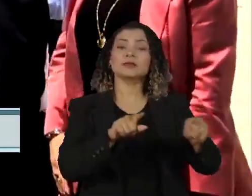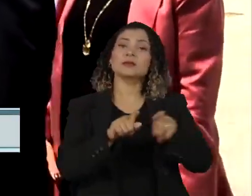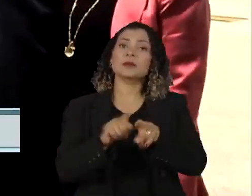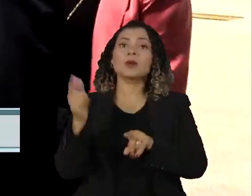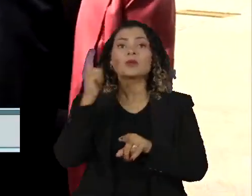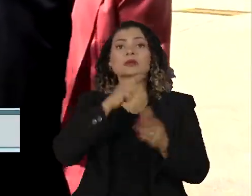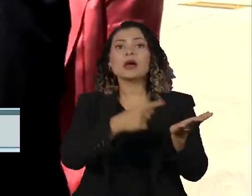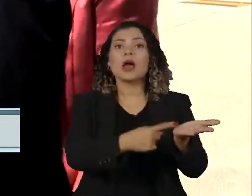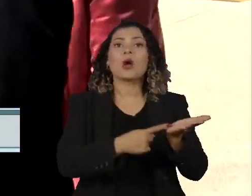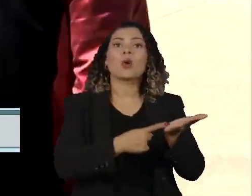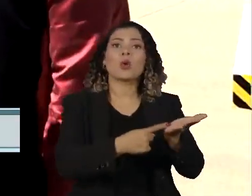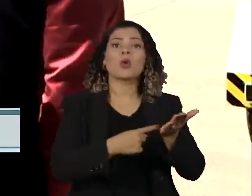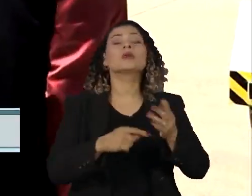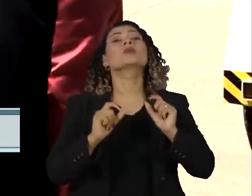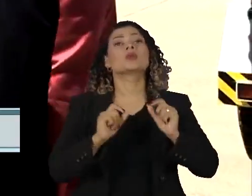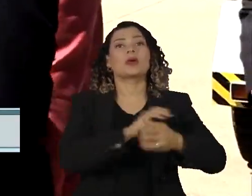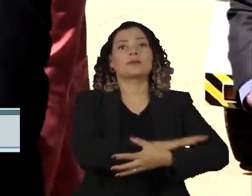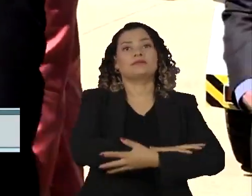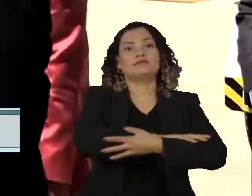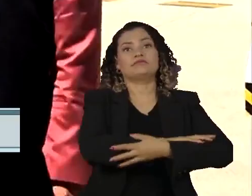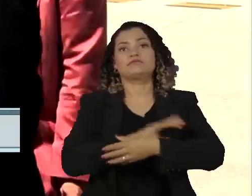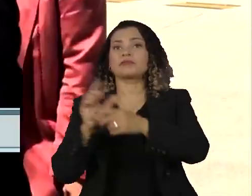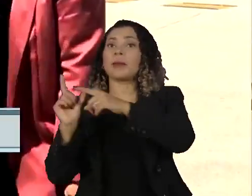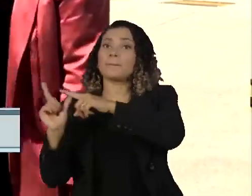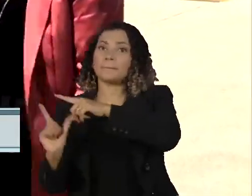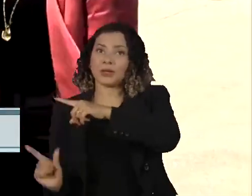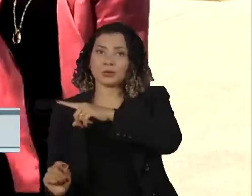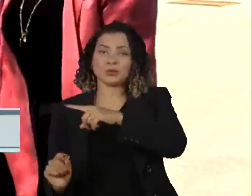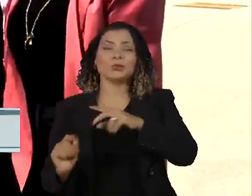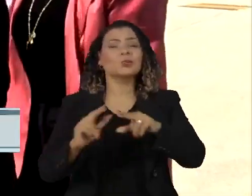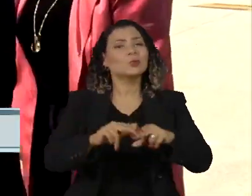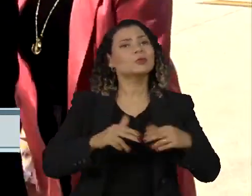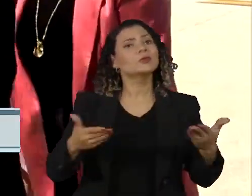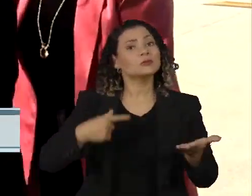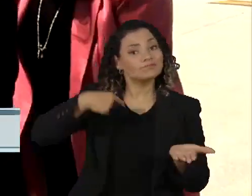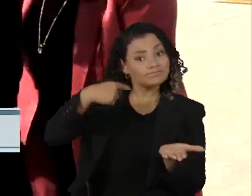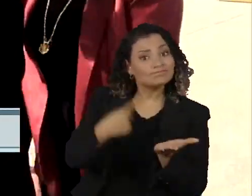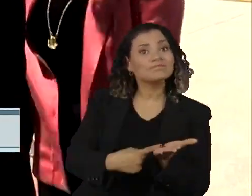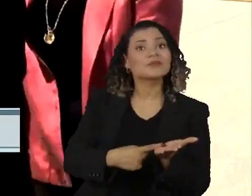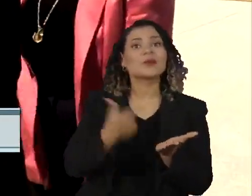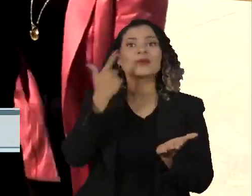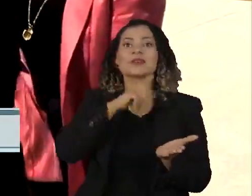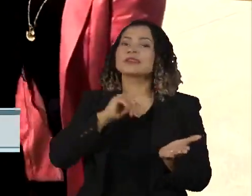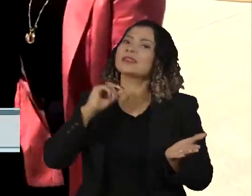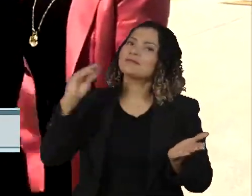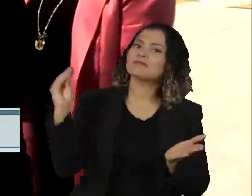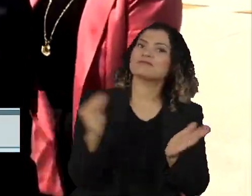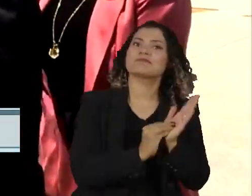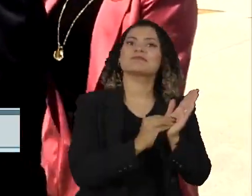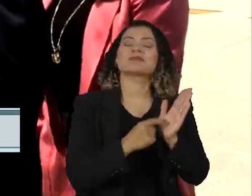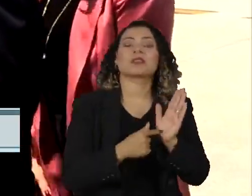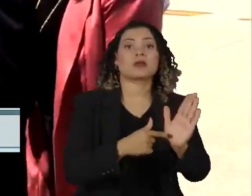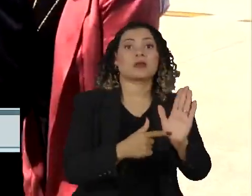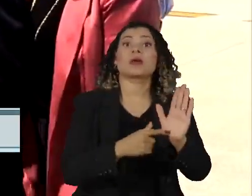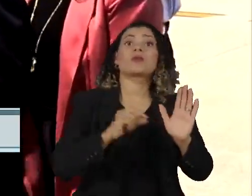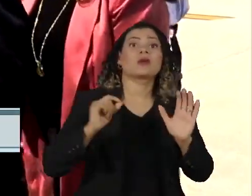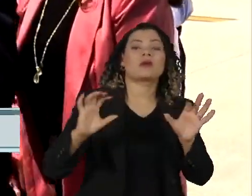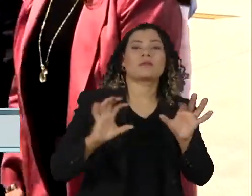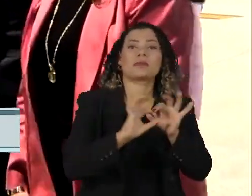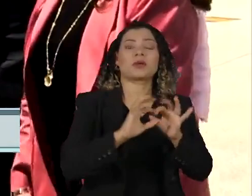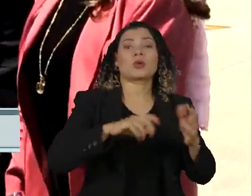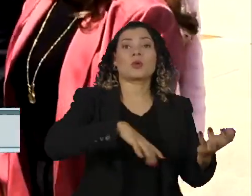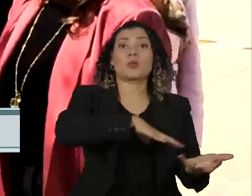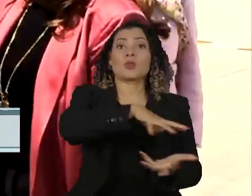do acordo Mercosul-União Europeia. Se firmado, será o maior tratado de livre comércio do mundo,